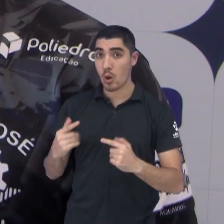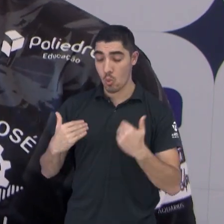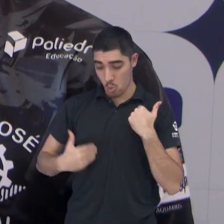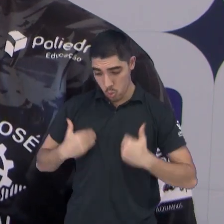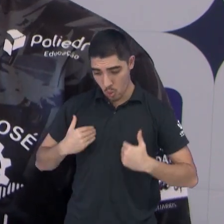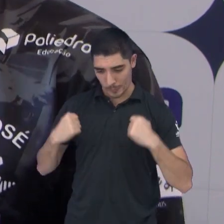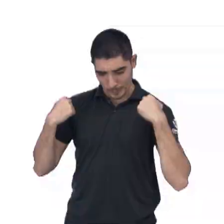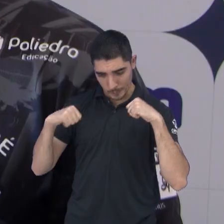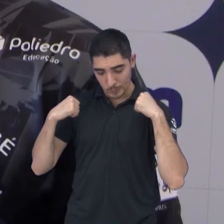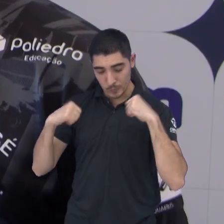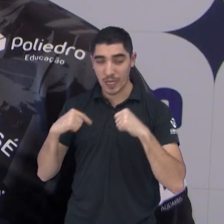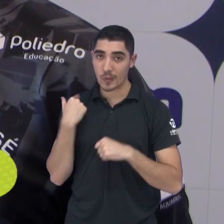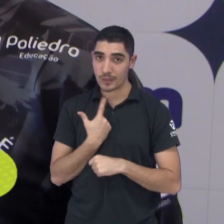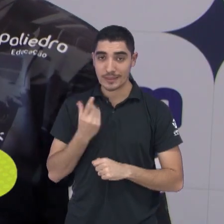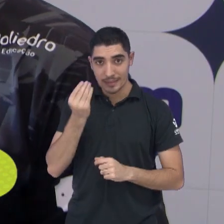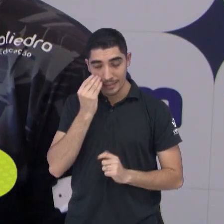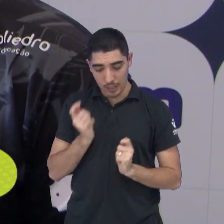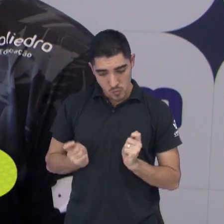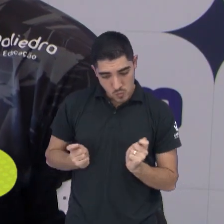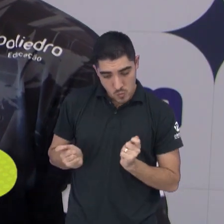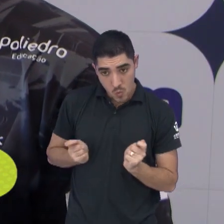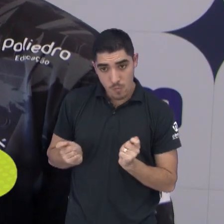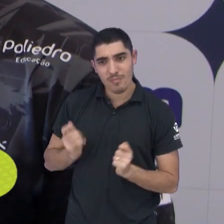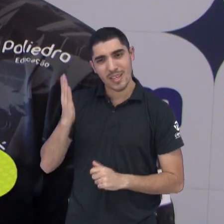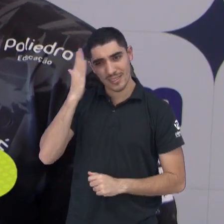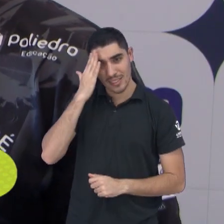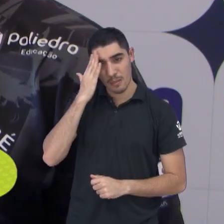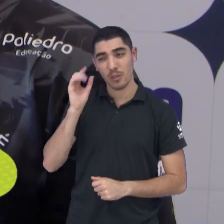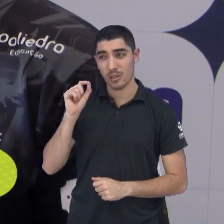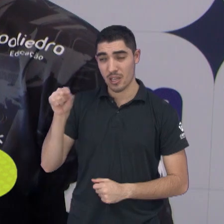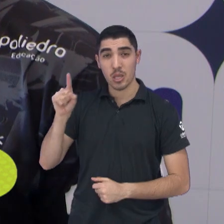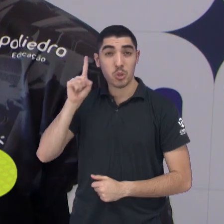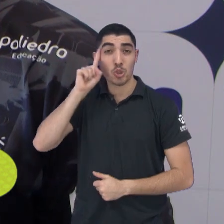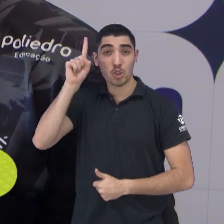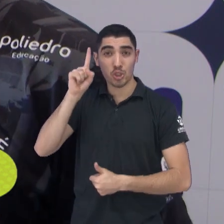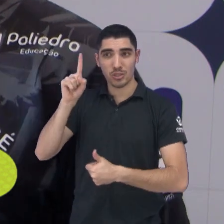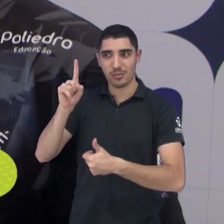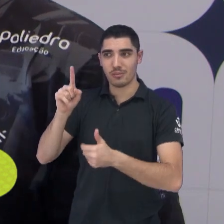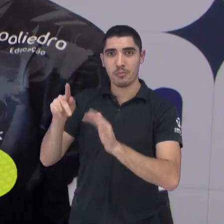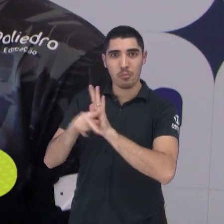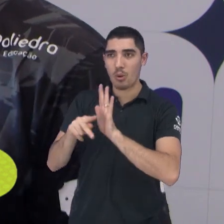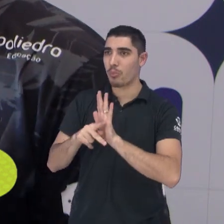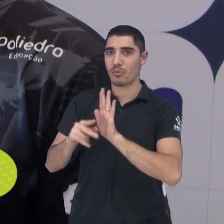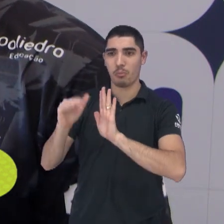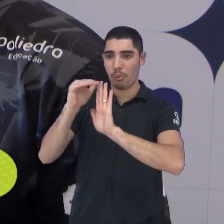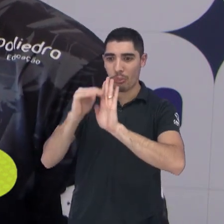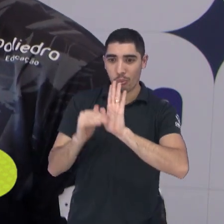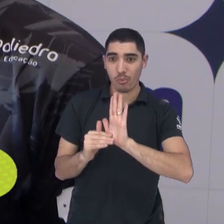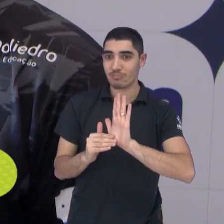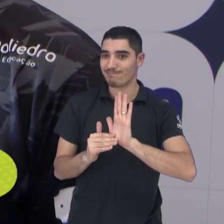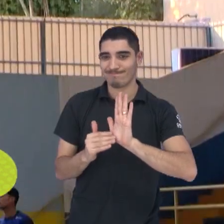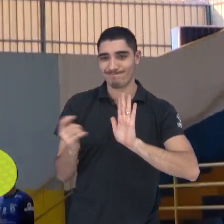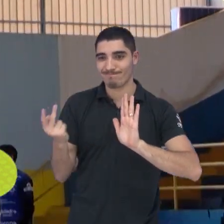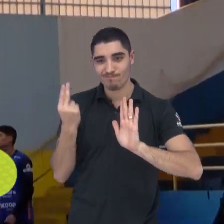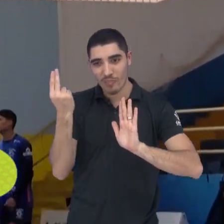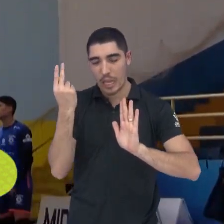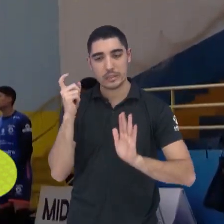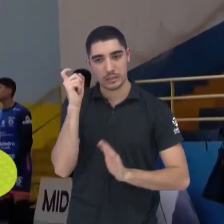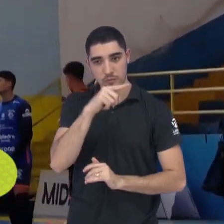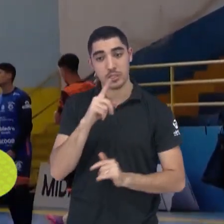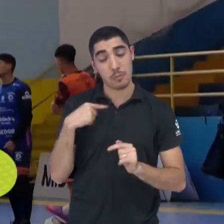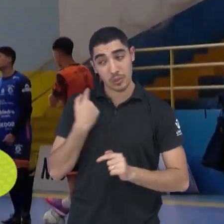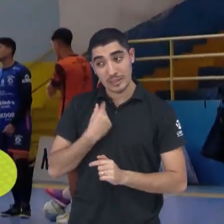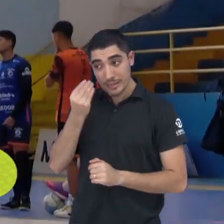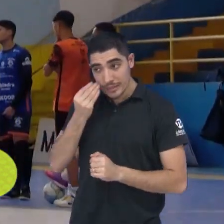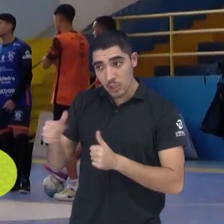administrar no controle de carga. A gente sabe que o calendário ele não ajuda, então a gente tenta rodar o máximo possível para eles não sentirem tanto. E essa